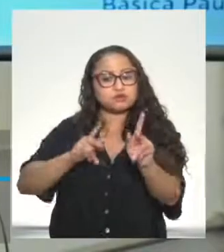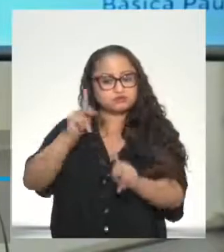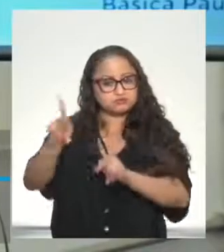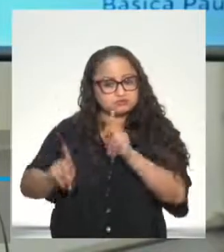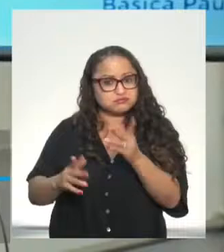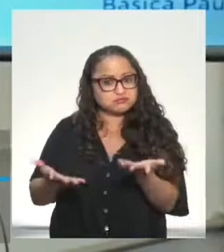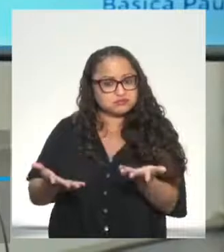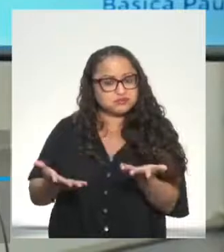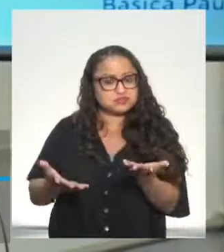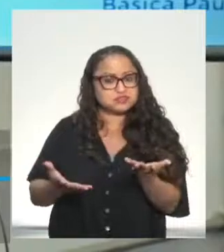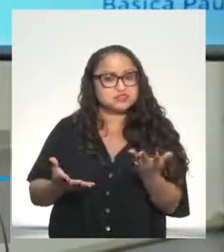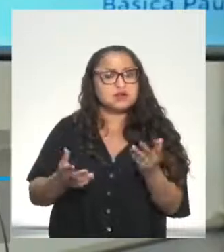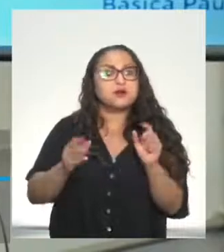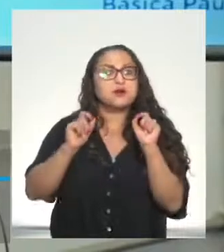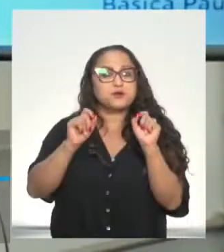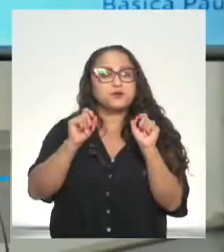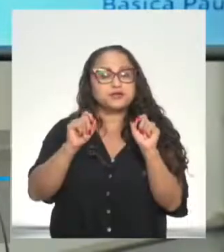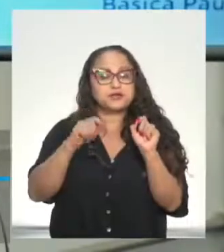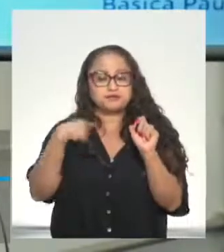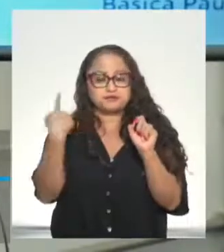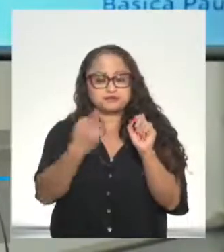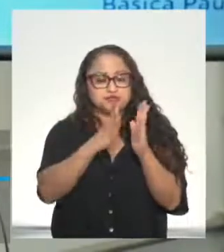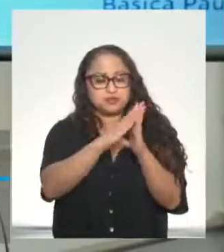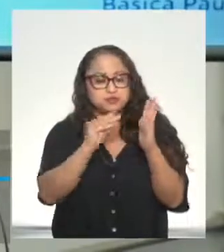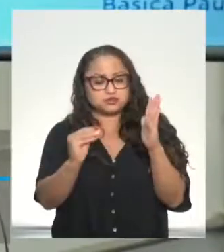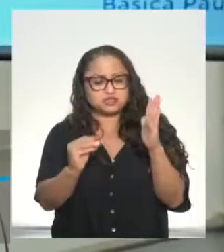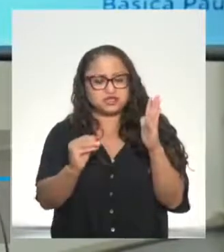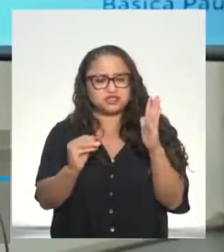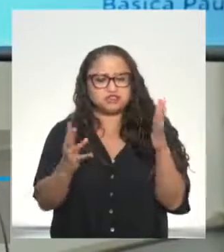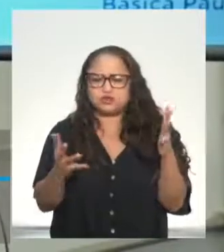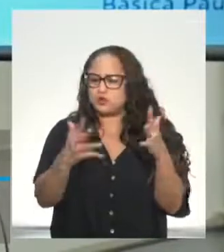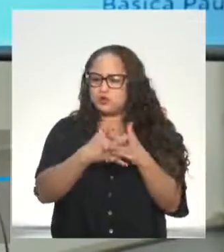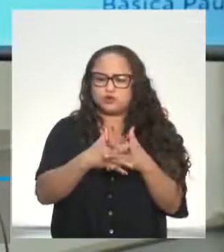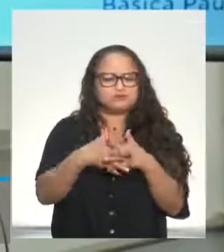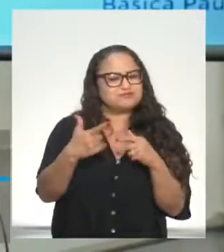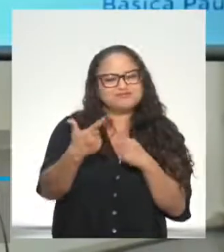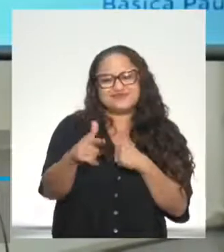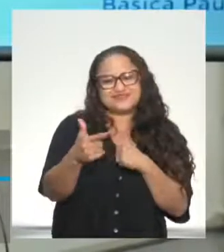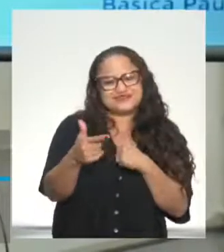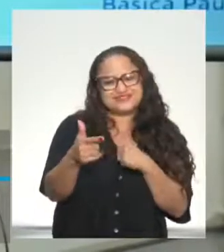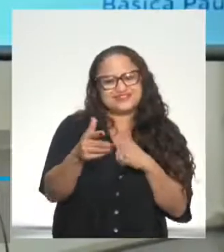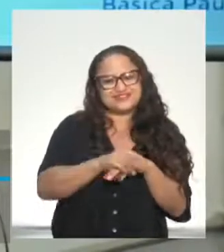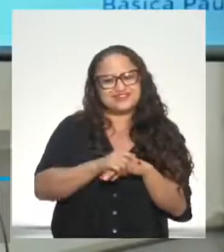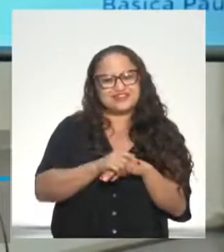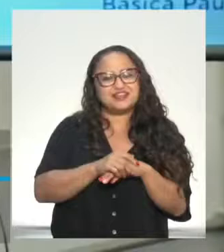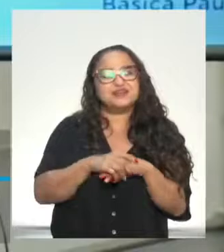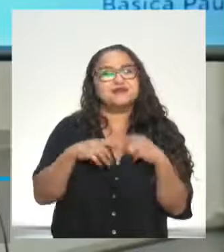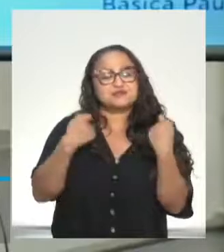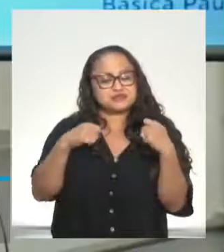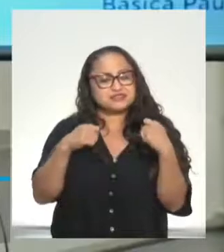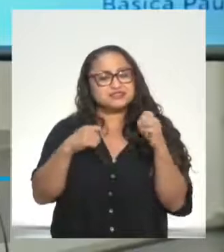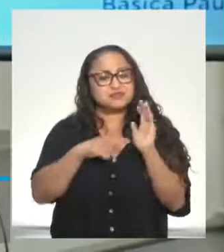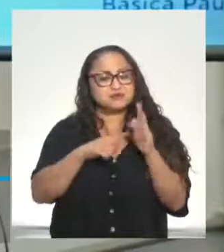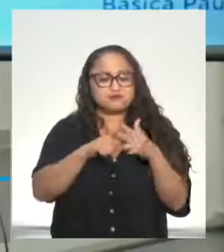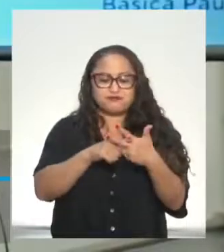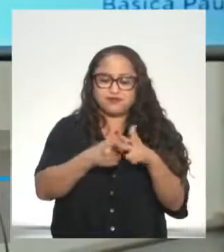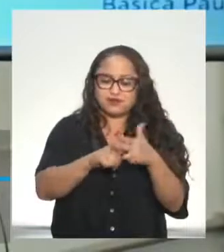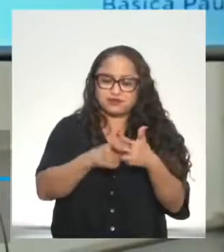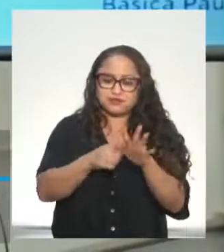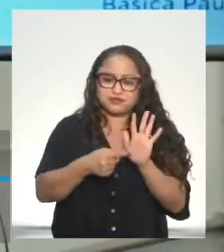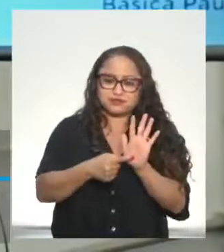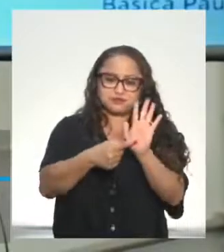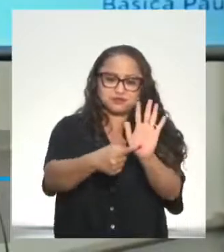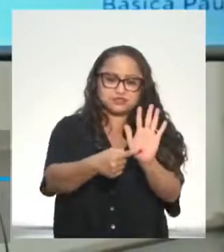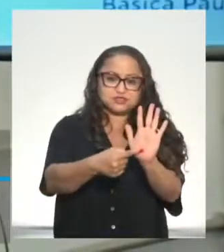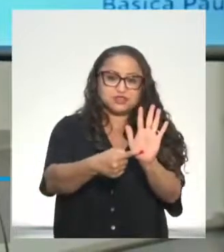acontece? Para poder fazer a modelagem, não é complicado, não é difícil, né? Tem uma ferramenta aí que será apresentada aí para vocês, que ela